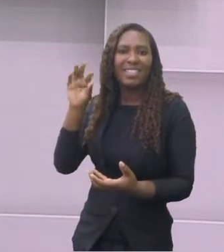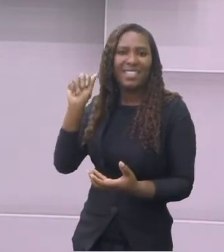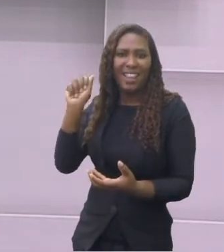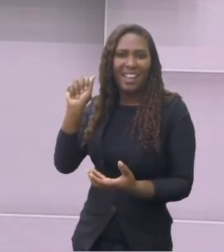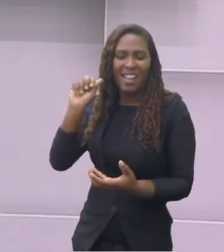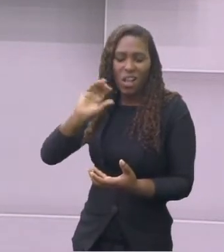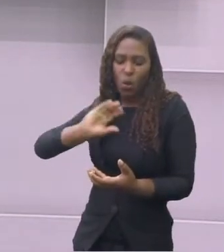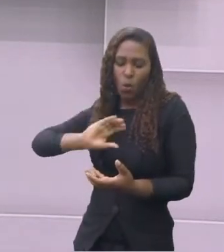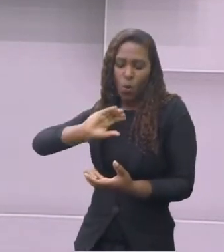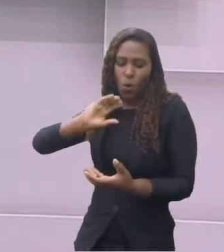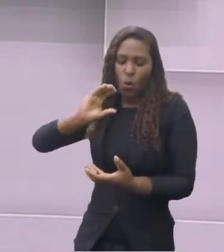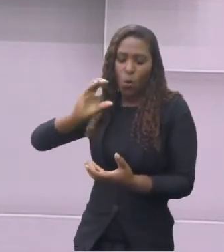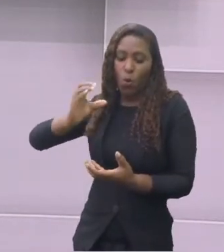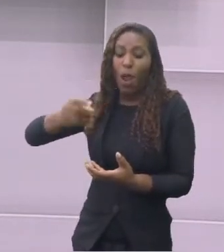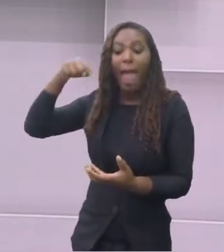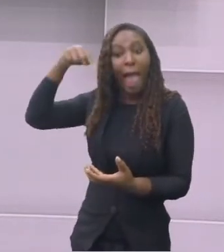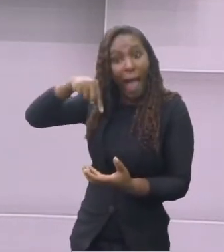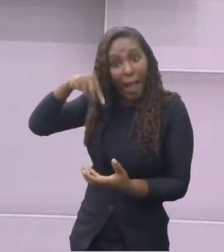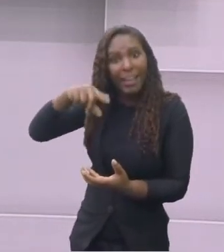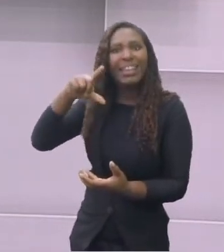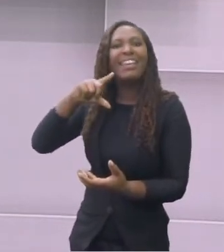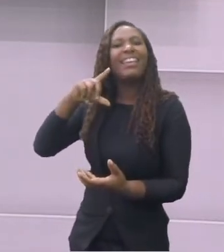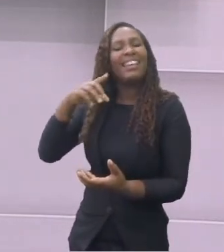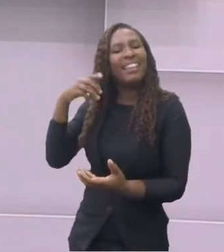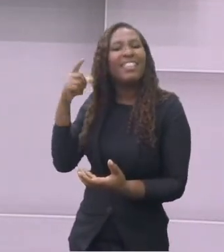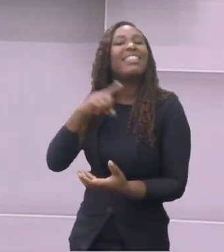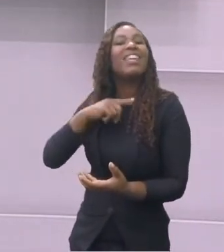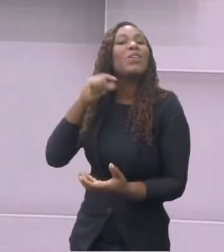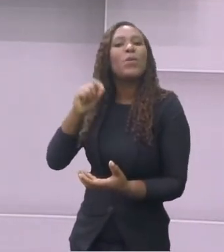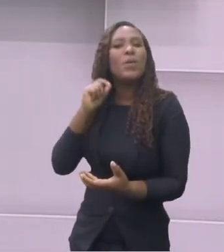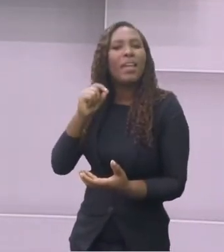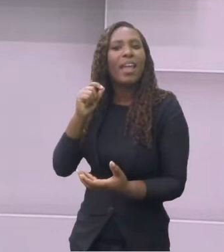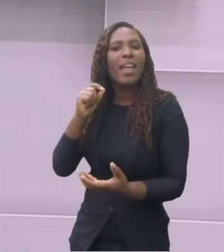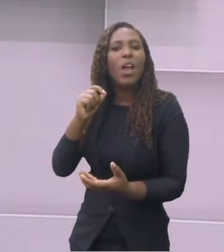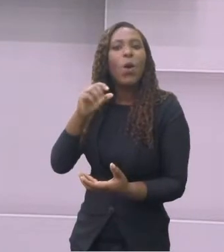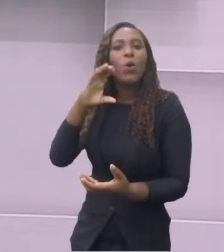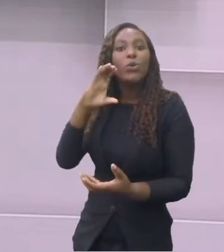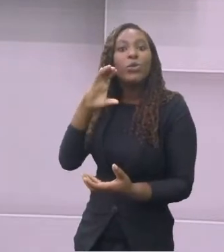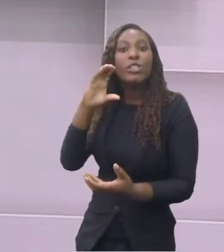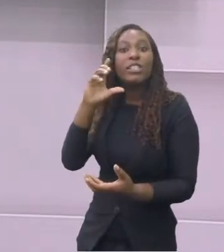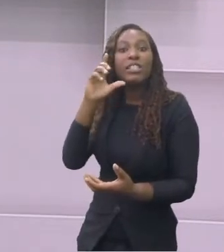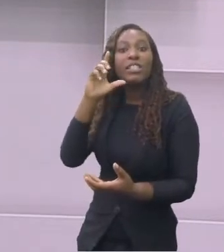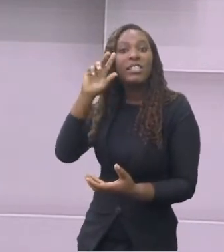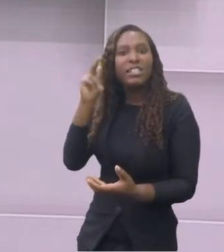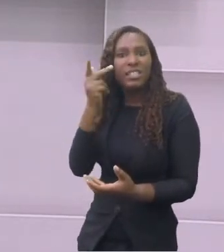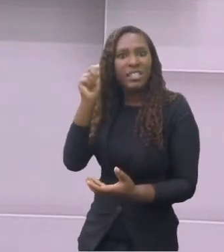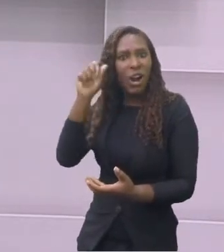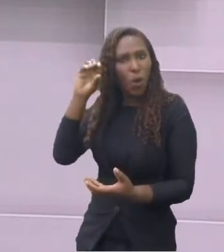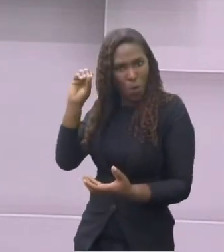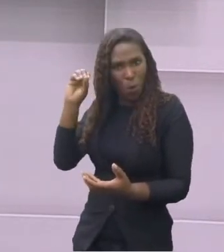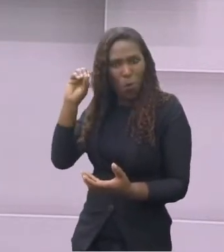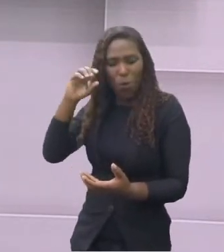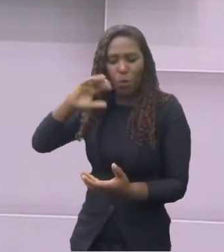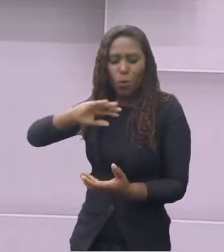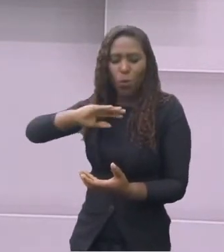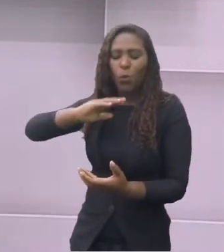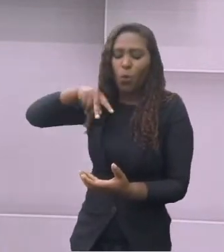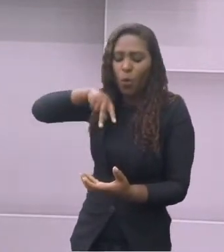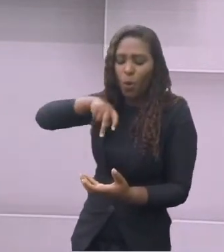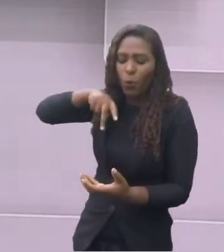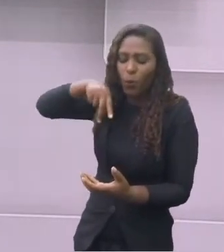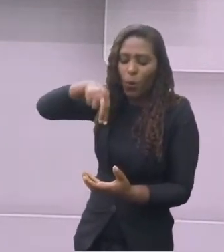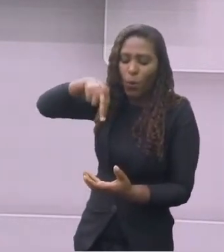chão que nós pisamos, né? Então, o chão do nosso planeta é a nossa aula de